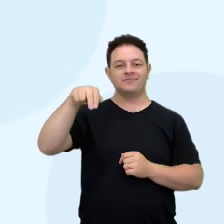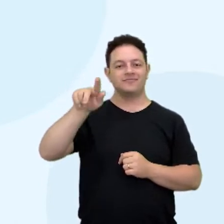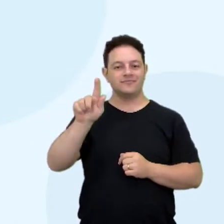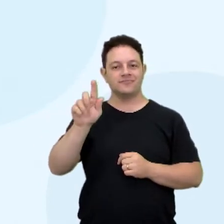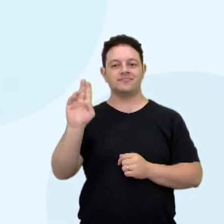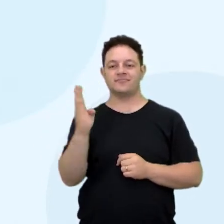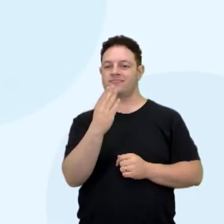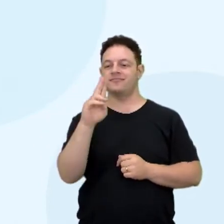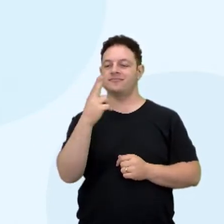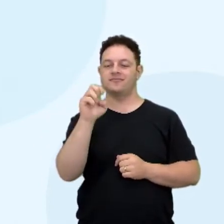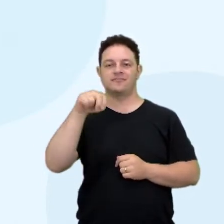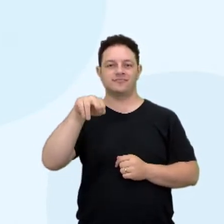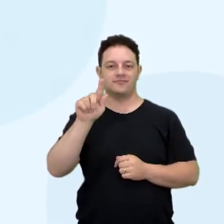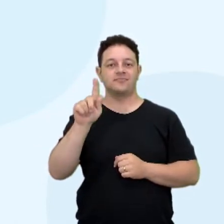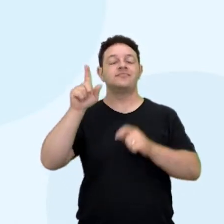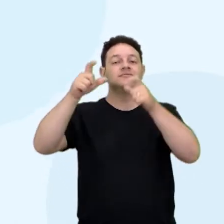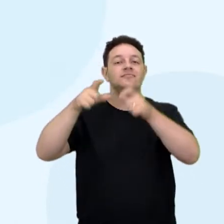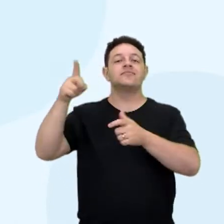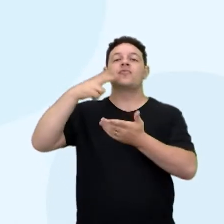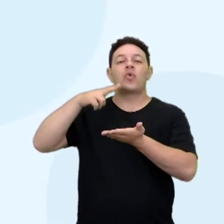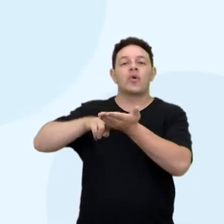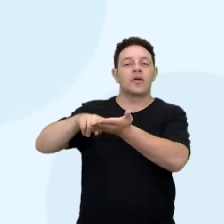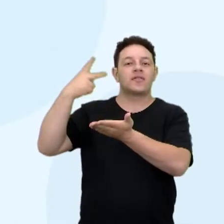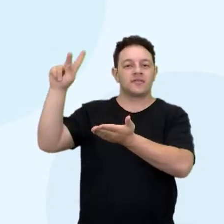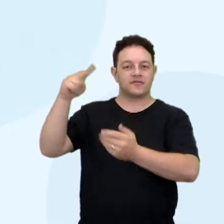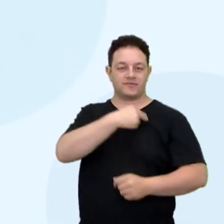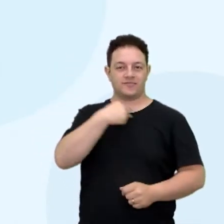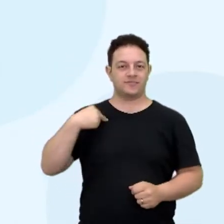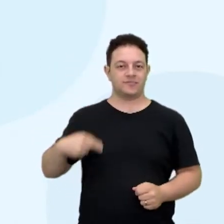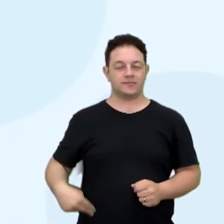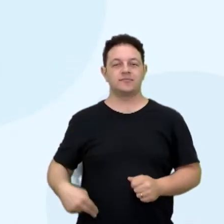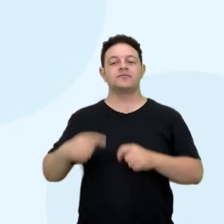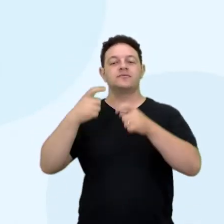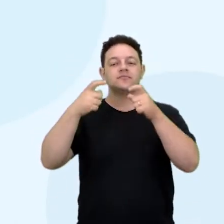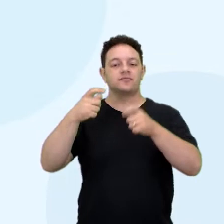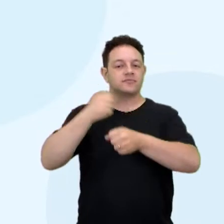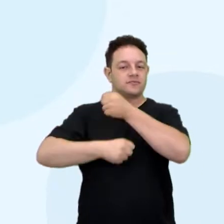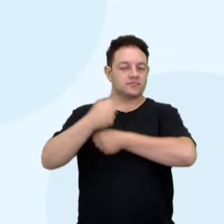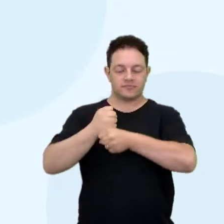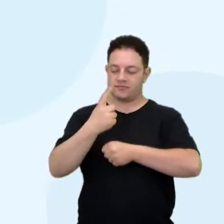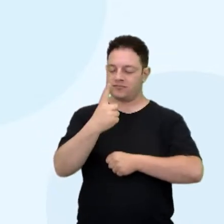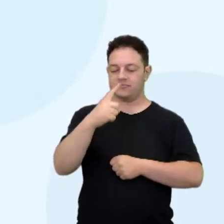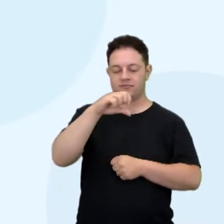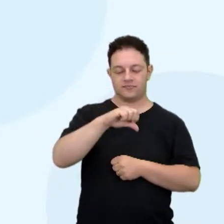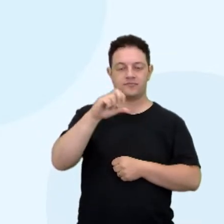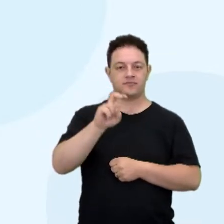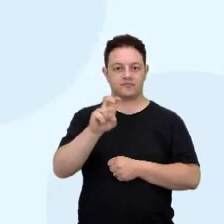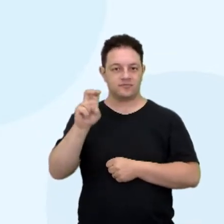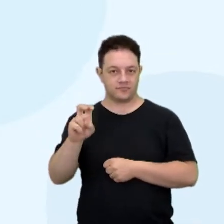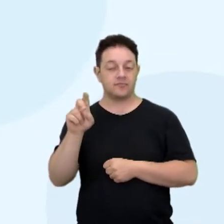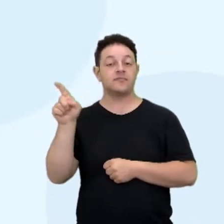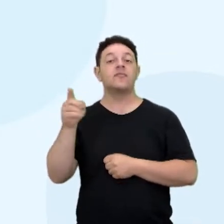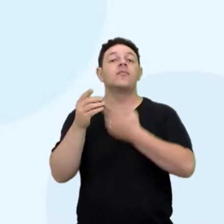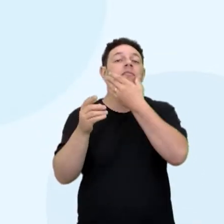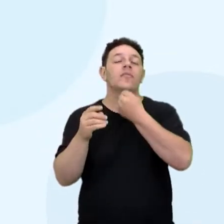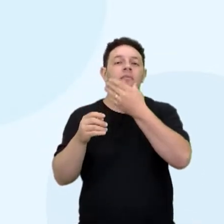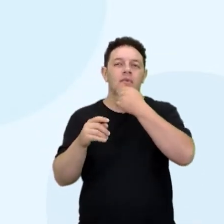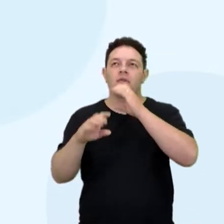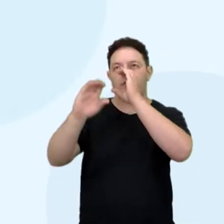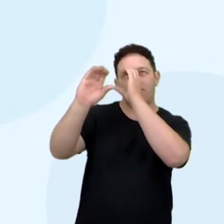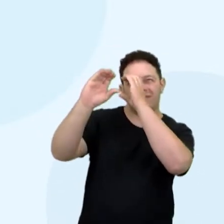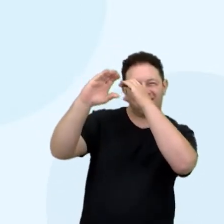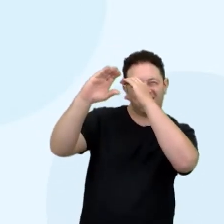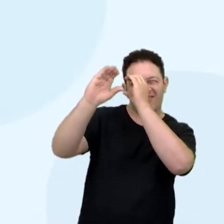da China em 1955, né? Zhang Yang foi um astrônomo, matemático, aí, inventor chinês,